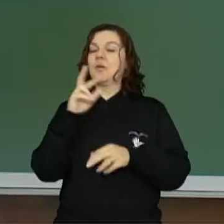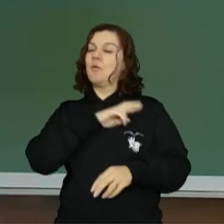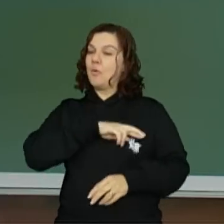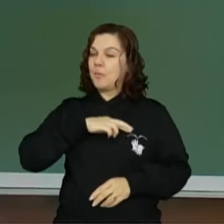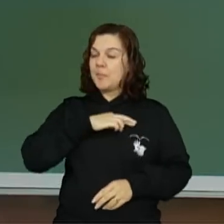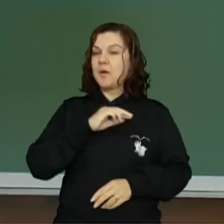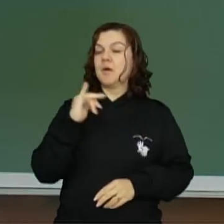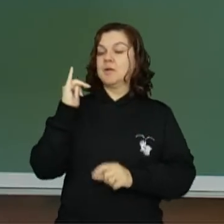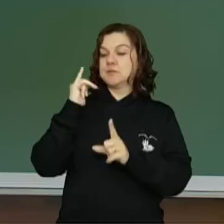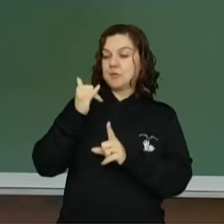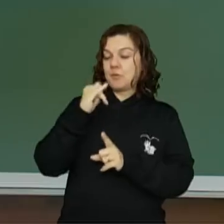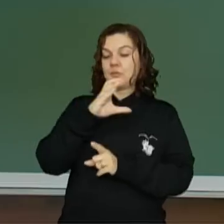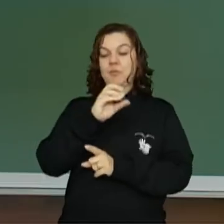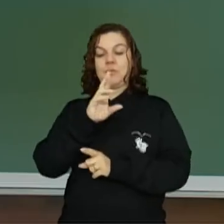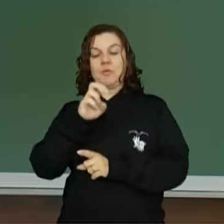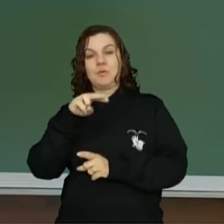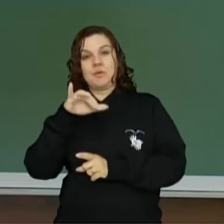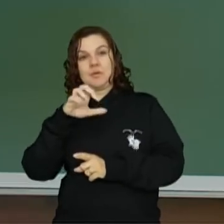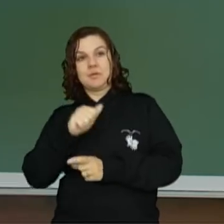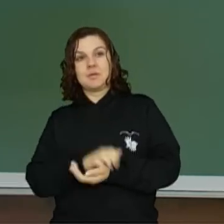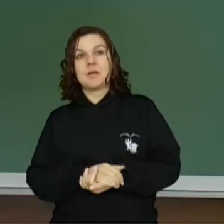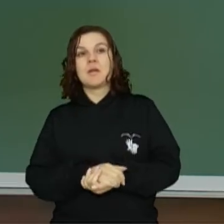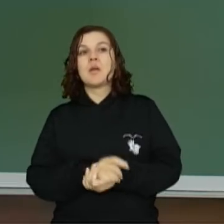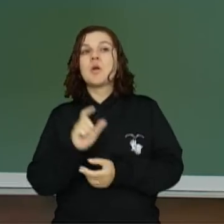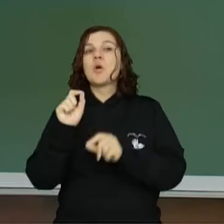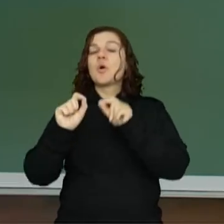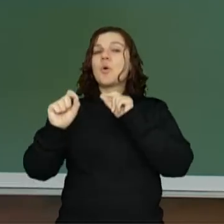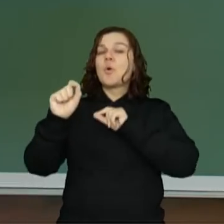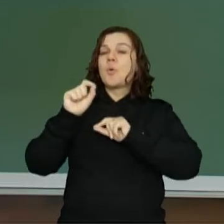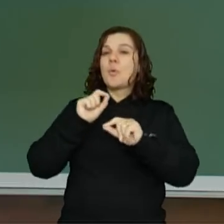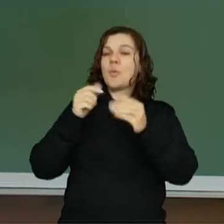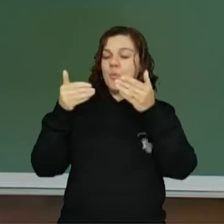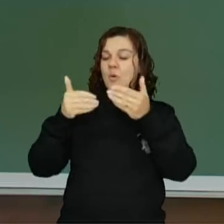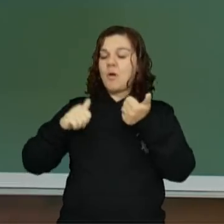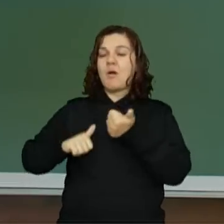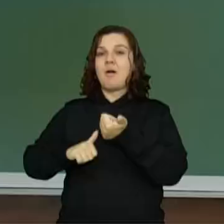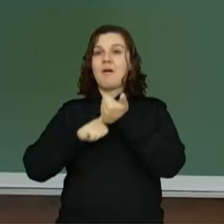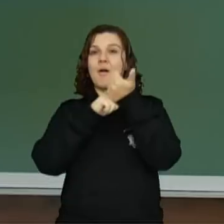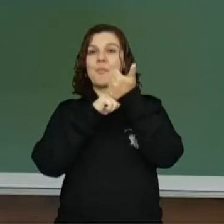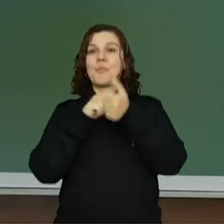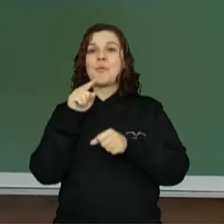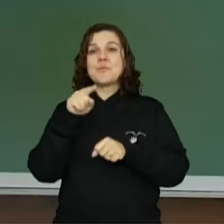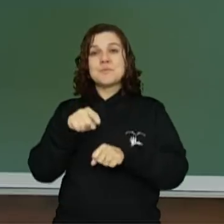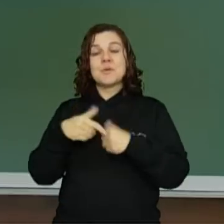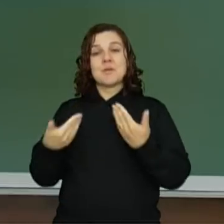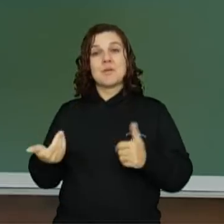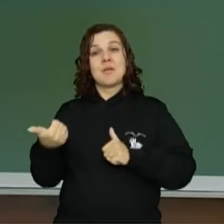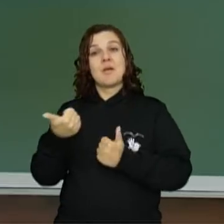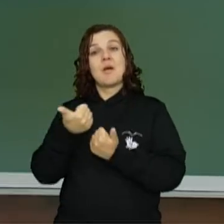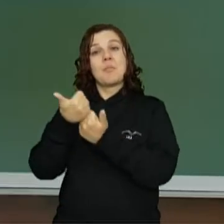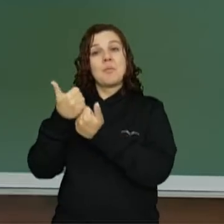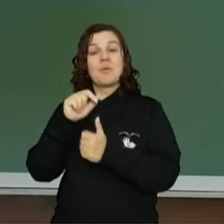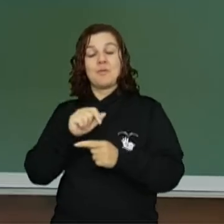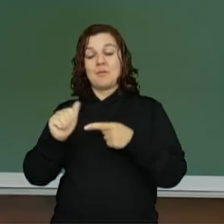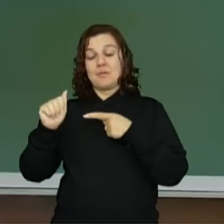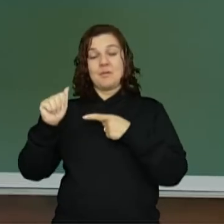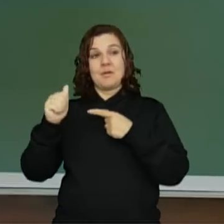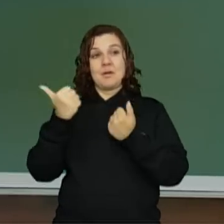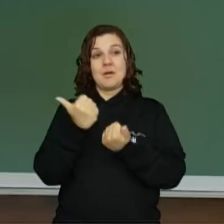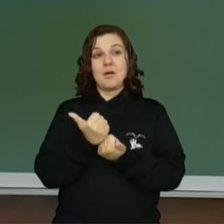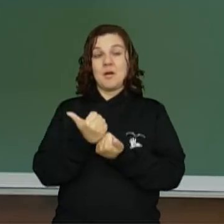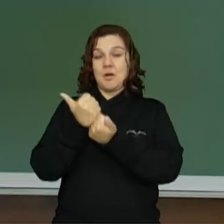romance, contos, crônicas. Que tipo de aposto se refere nessa oração? Na letra